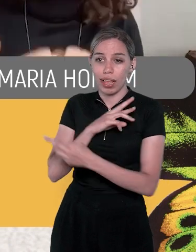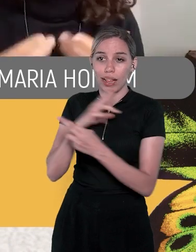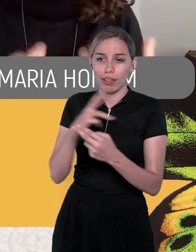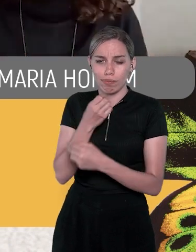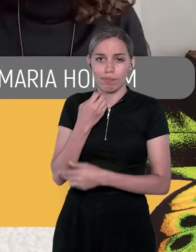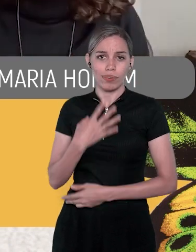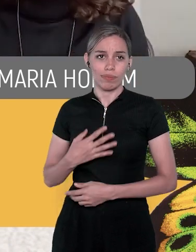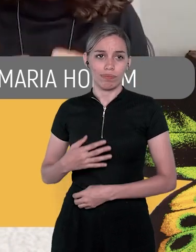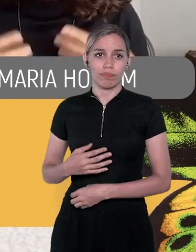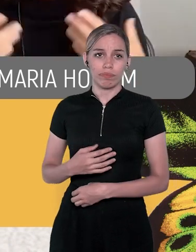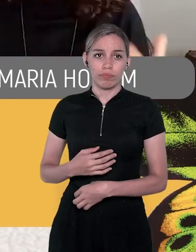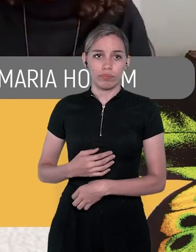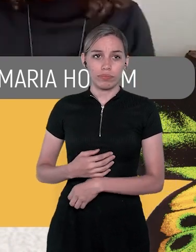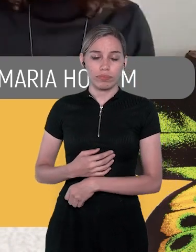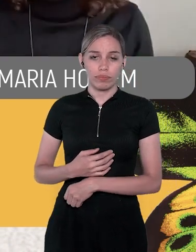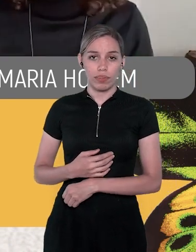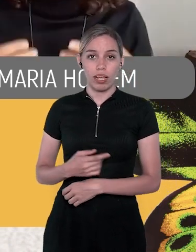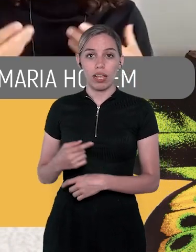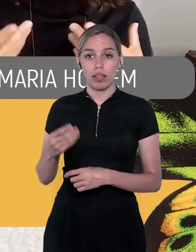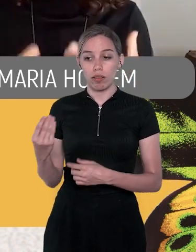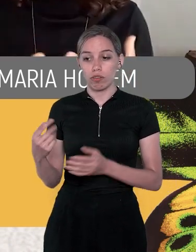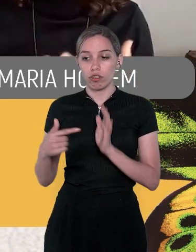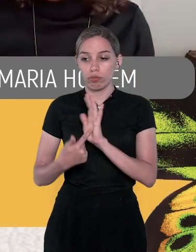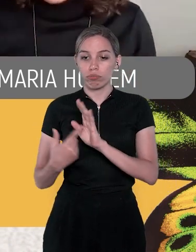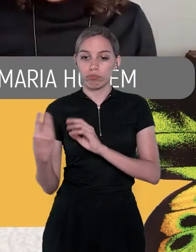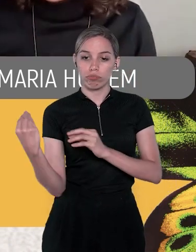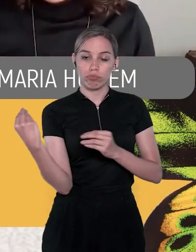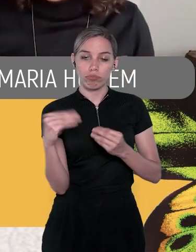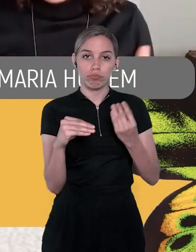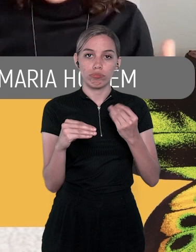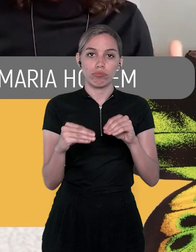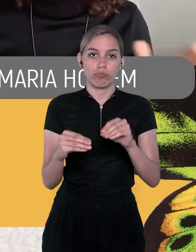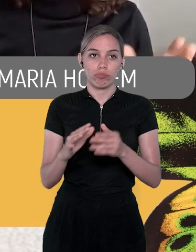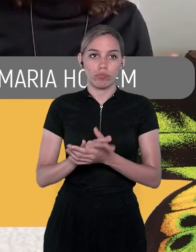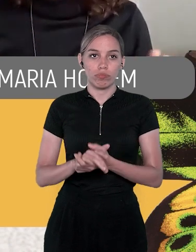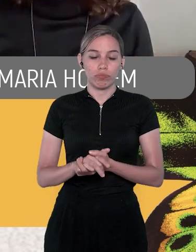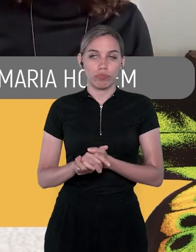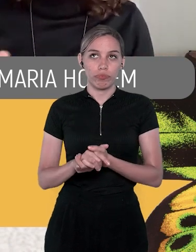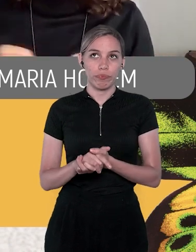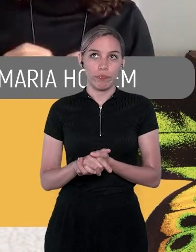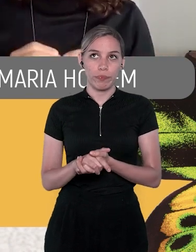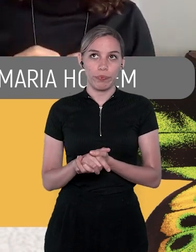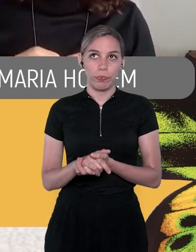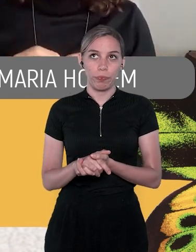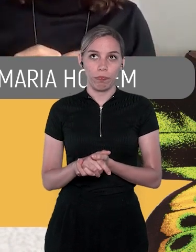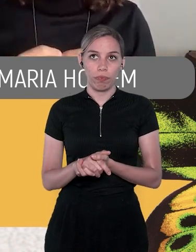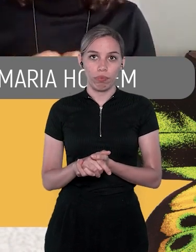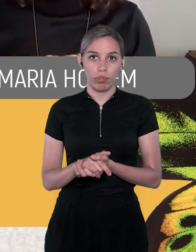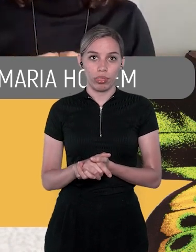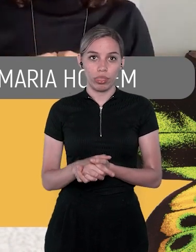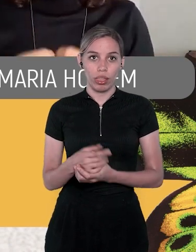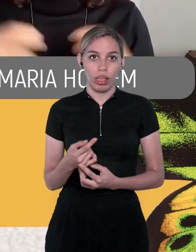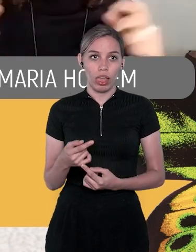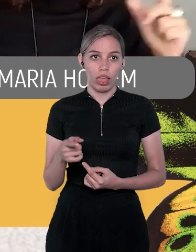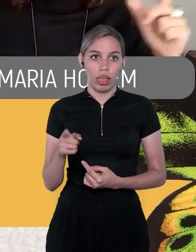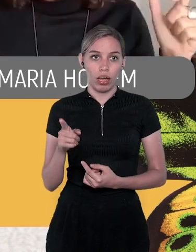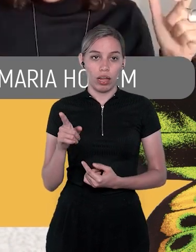existe, quem é que tem, quem é que coloca, o que tem valor. Isso é, vamos dizer,